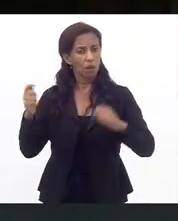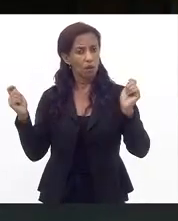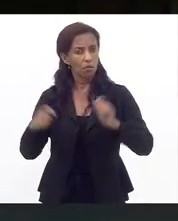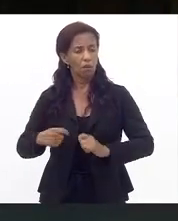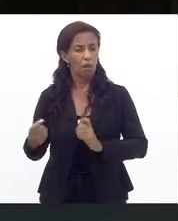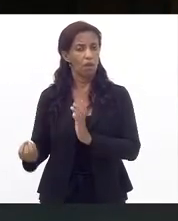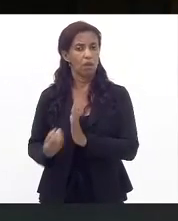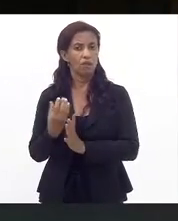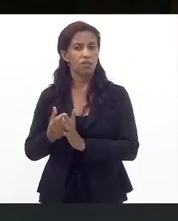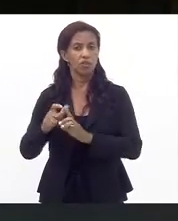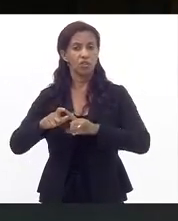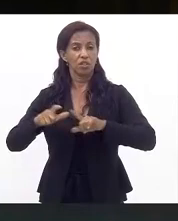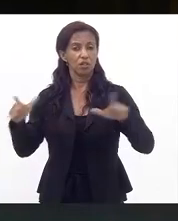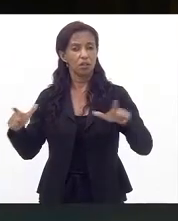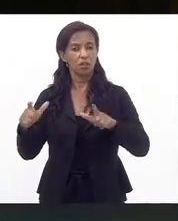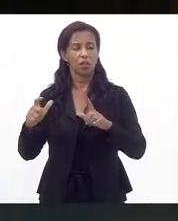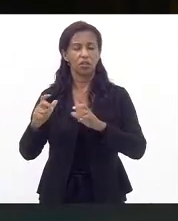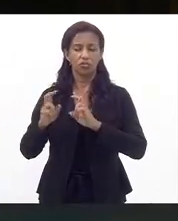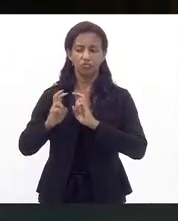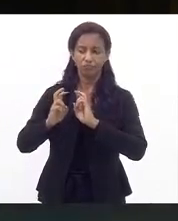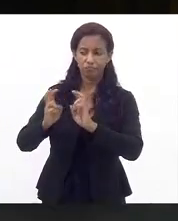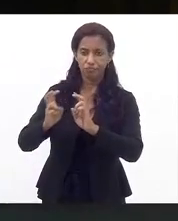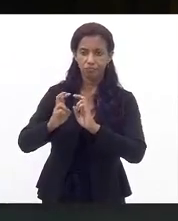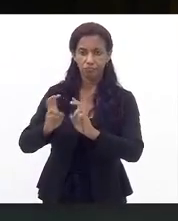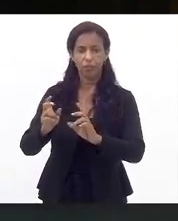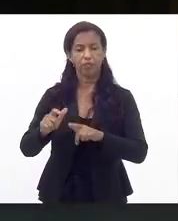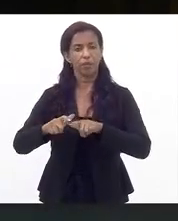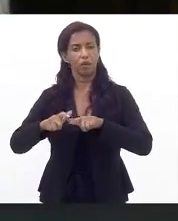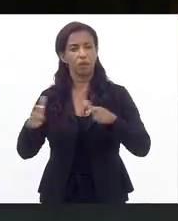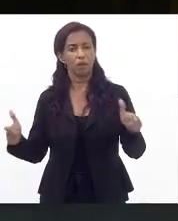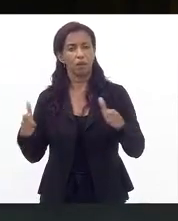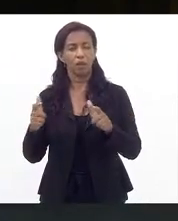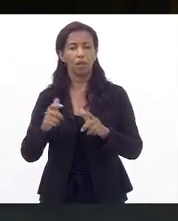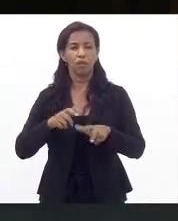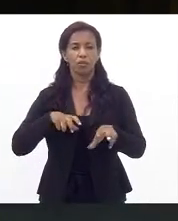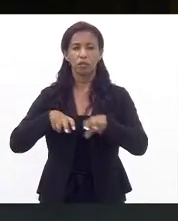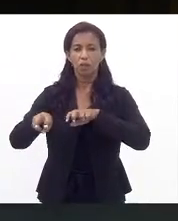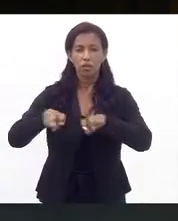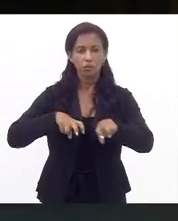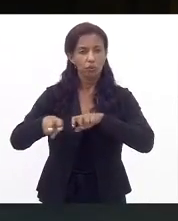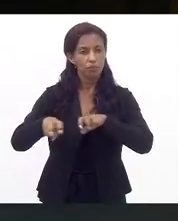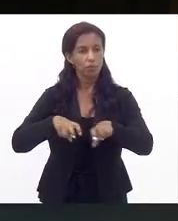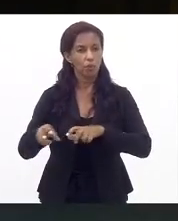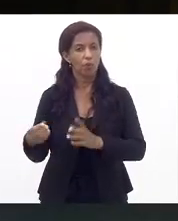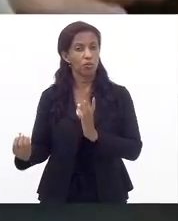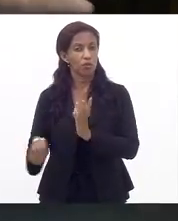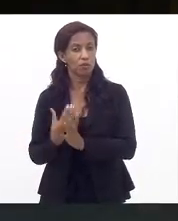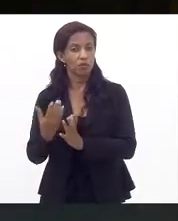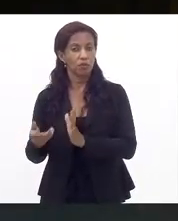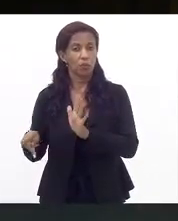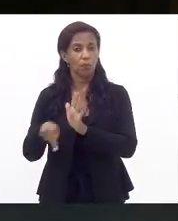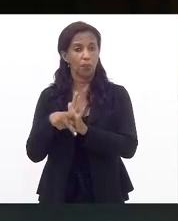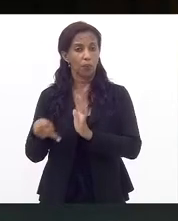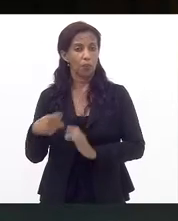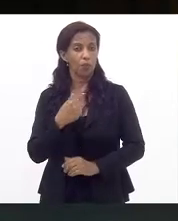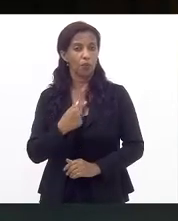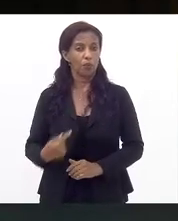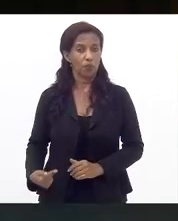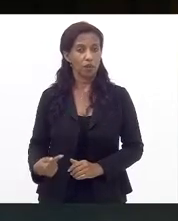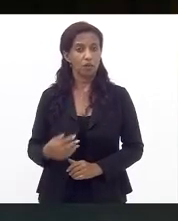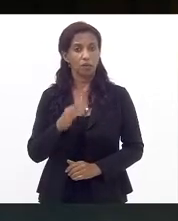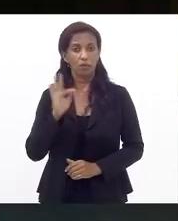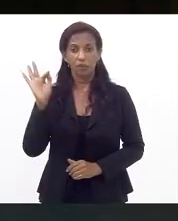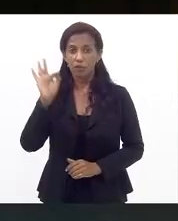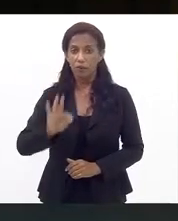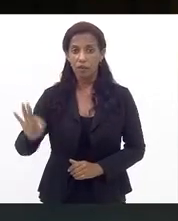capacidade para investir grandes linhas férreas grandes vias de transporte investimentos que o próprio governo federal pode